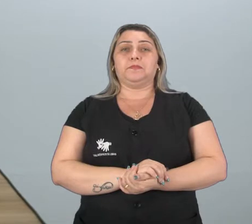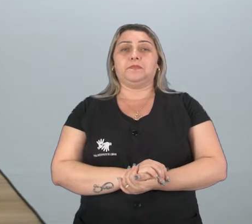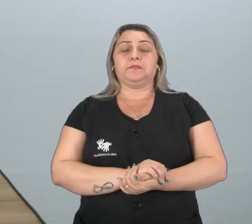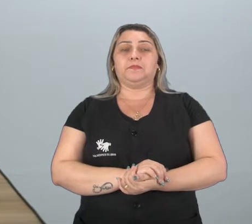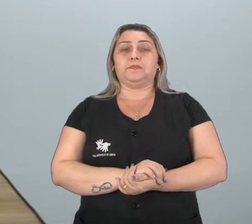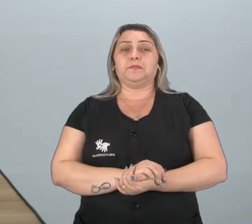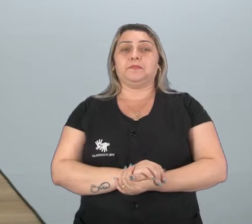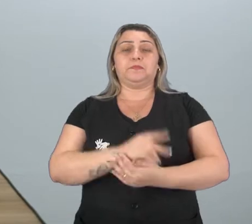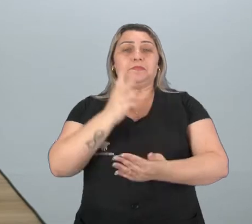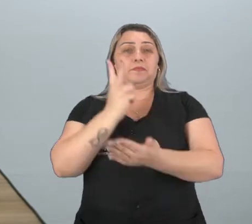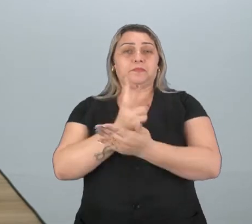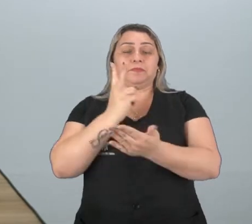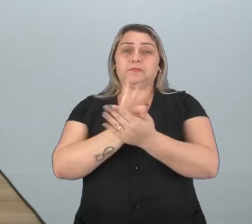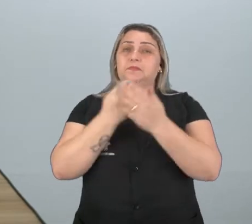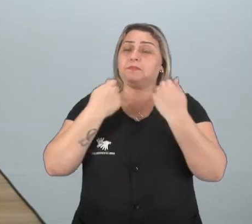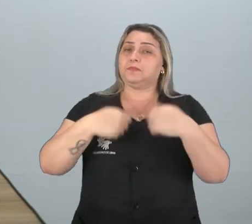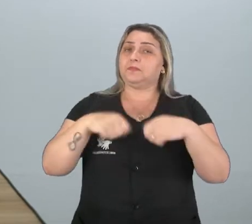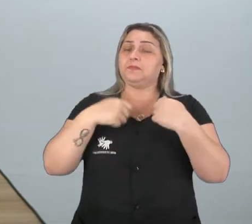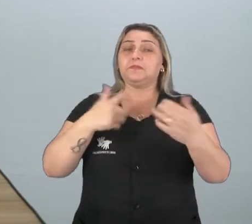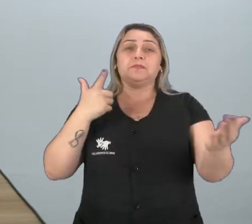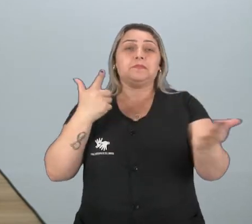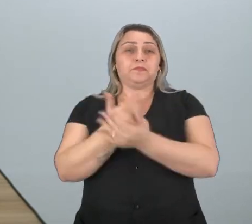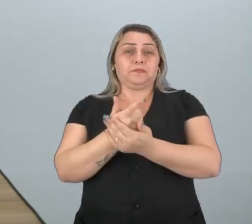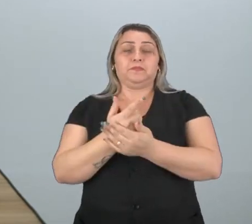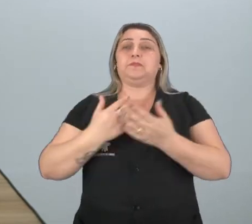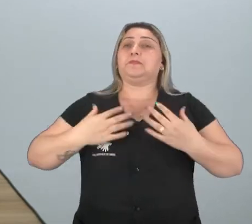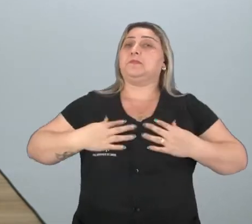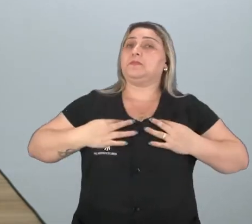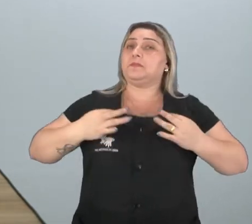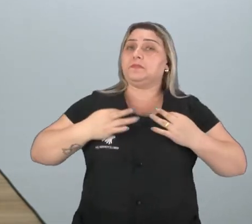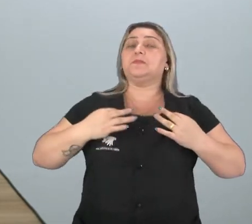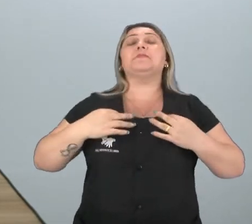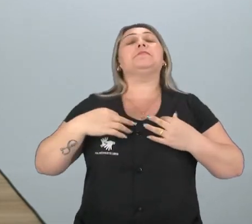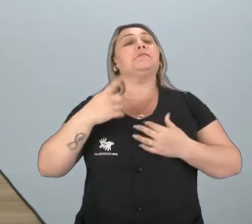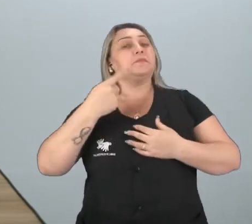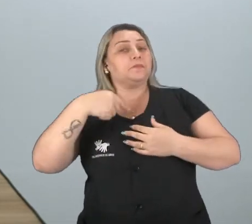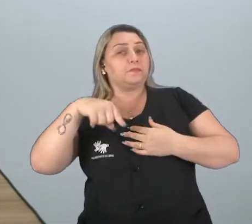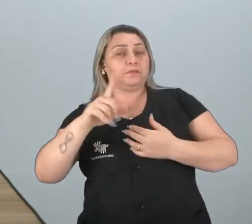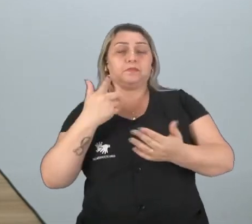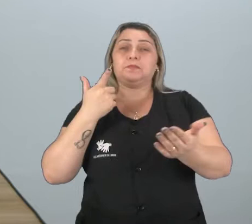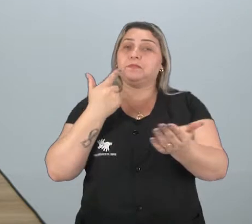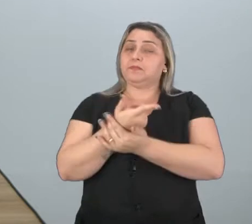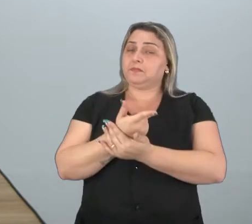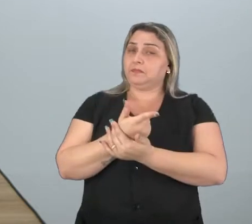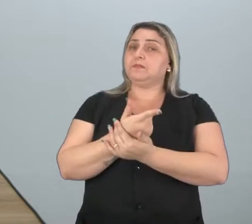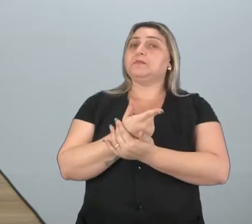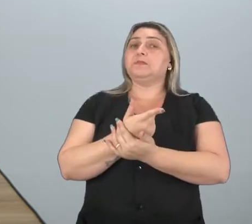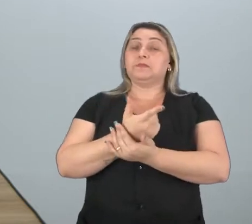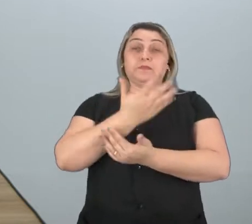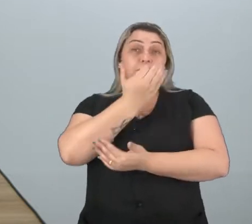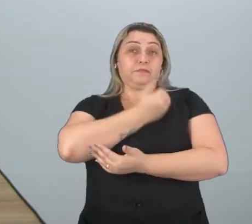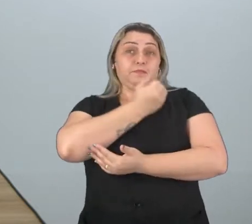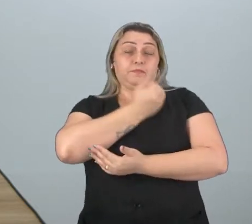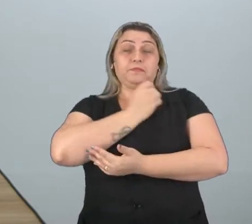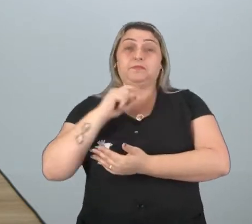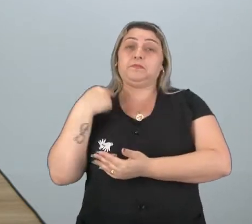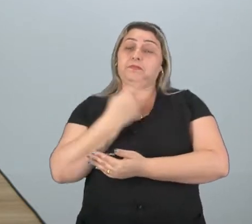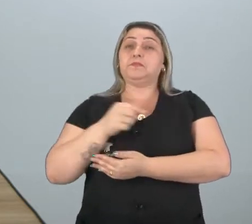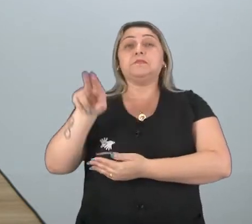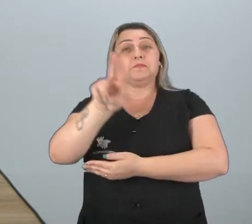roupas. Sempre que precisamos comprar uma roupa, nós vamos comprar de acordo com a numeração